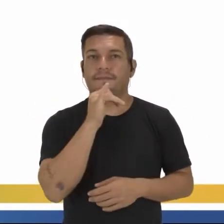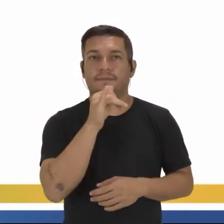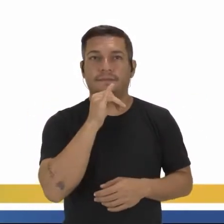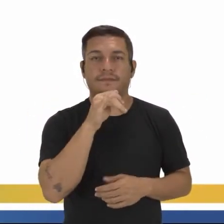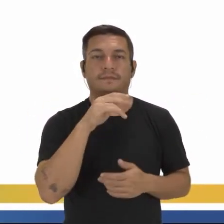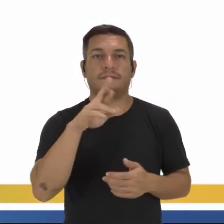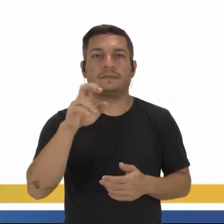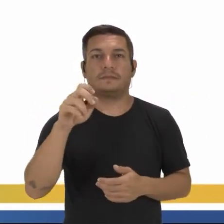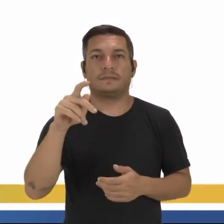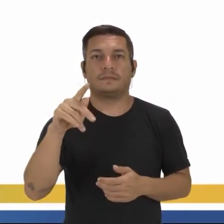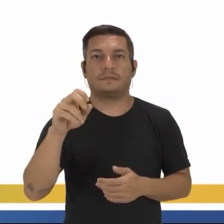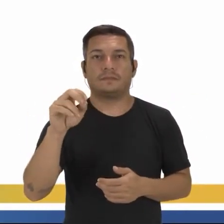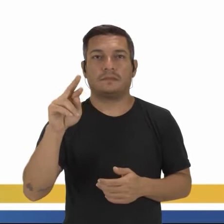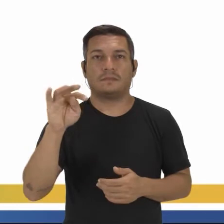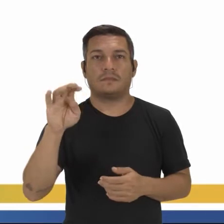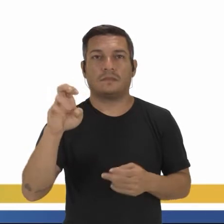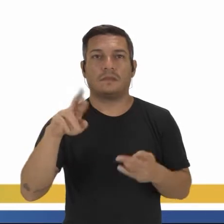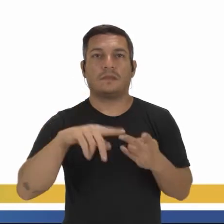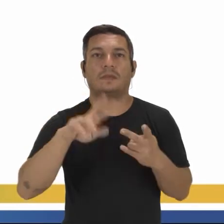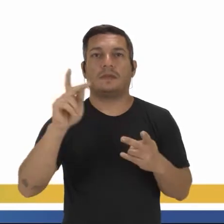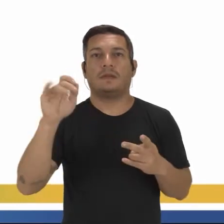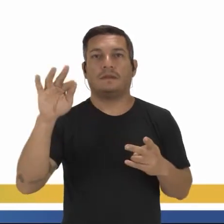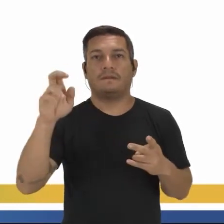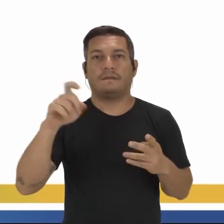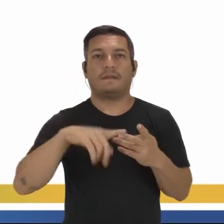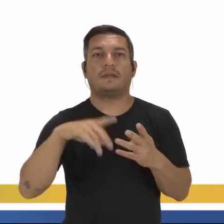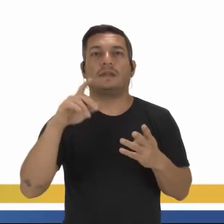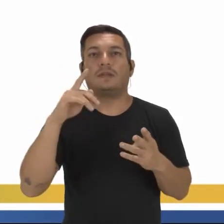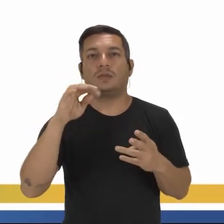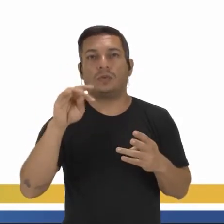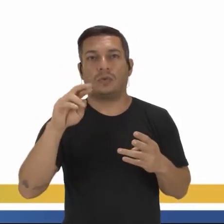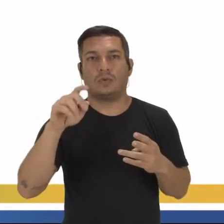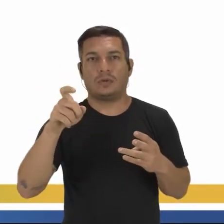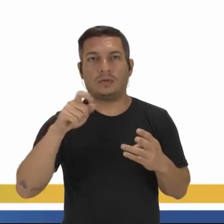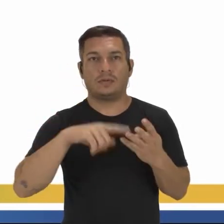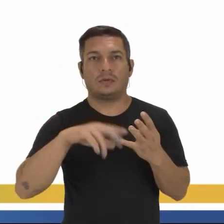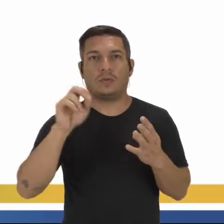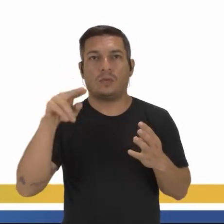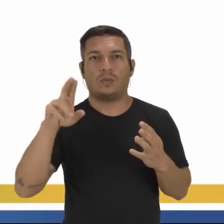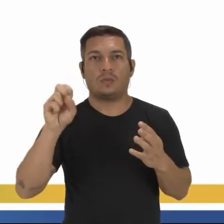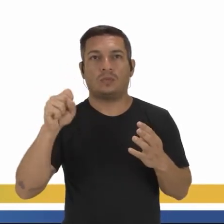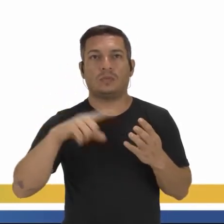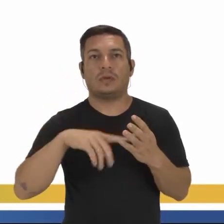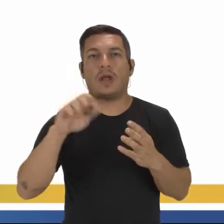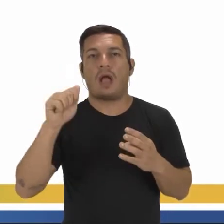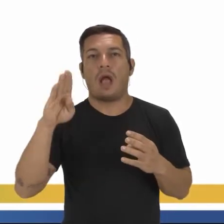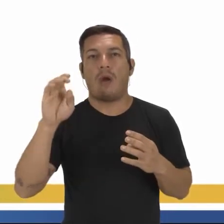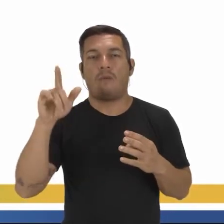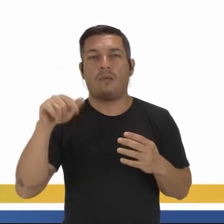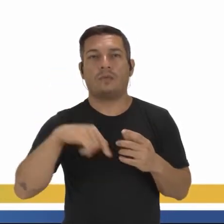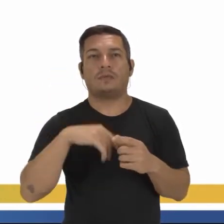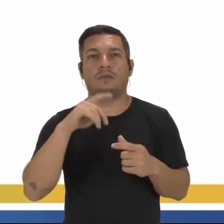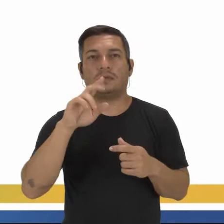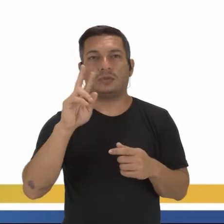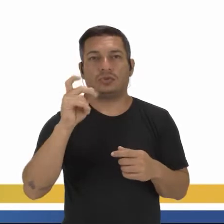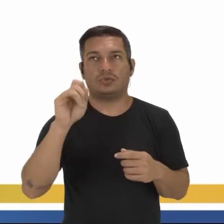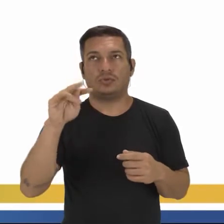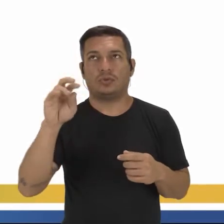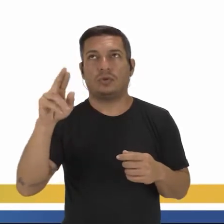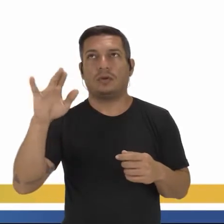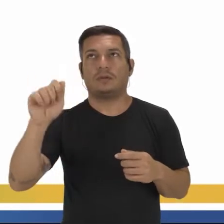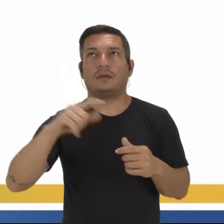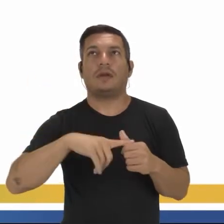Exemplos: repórter, hífen, tórax, ônus, álbum, bíceps,